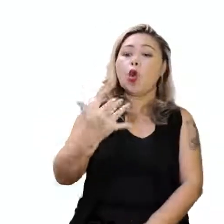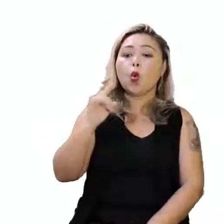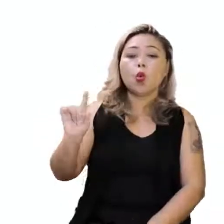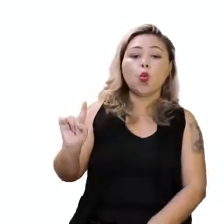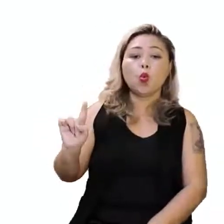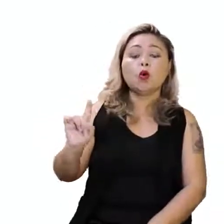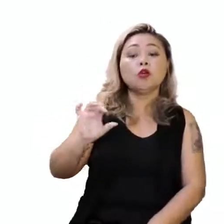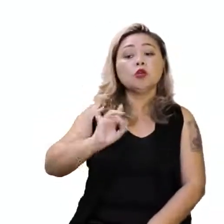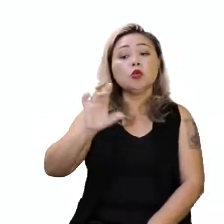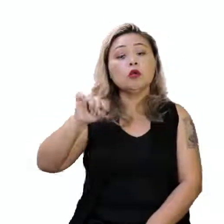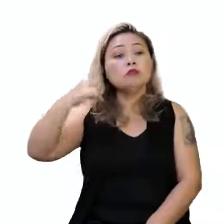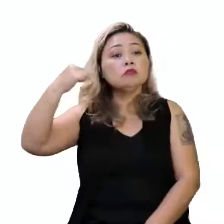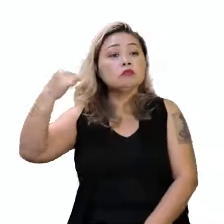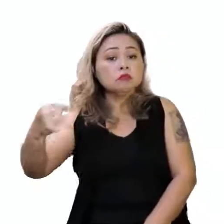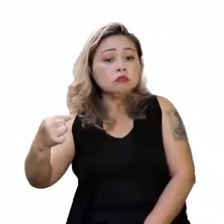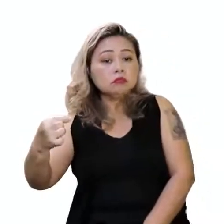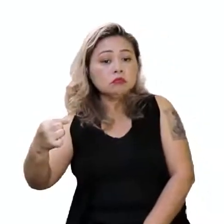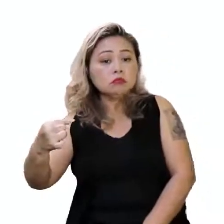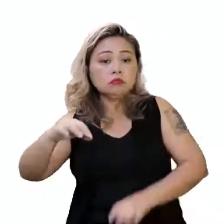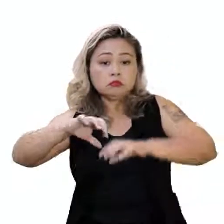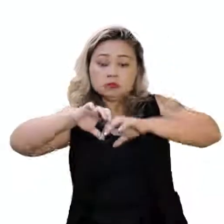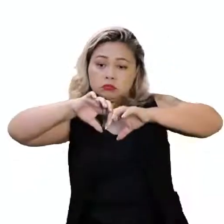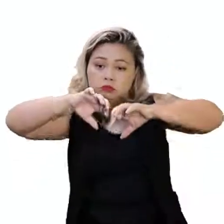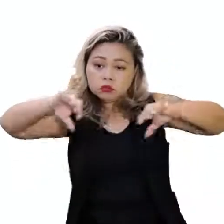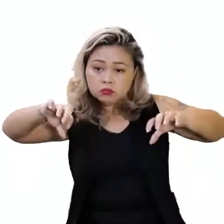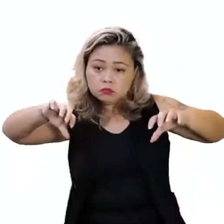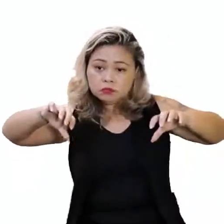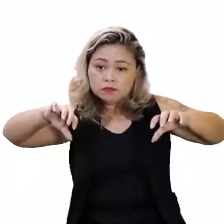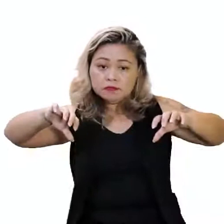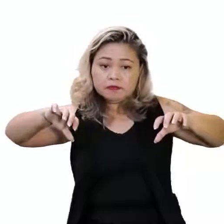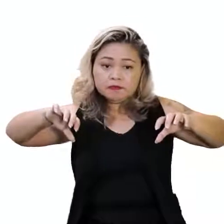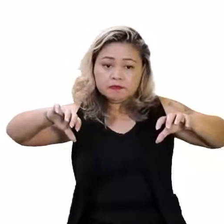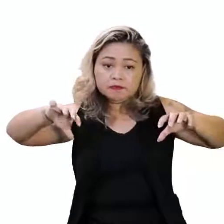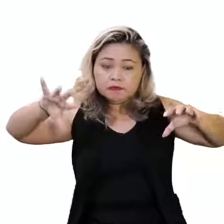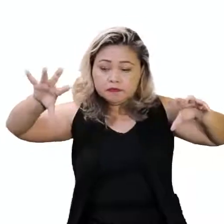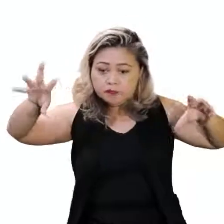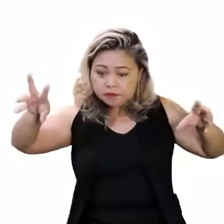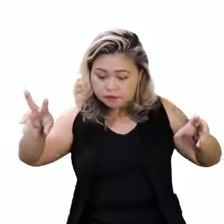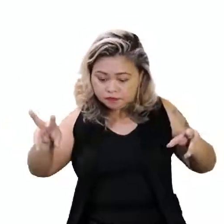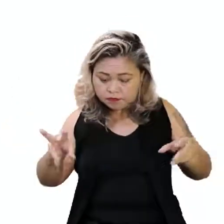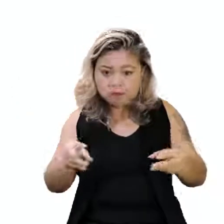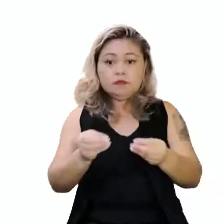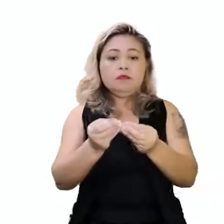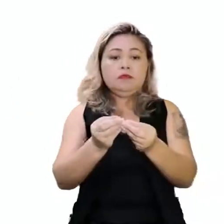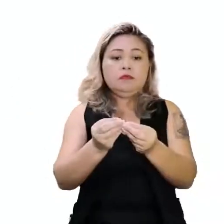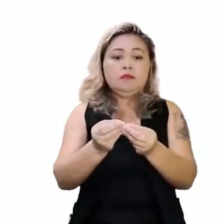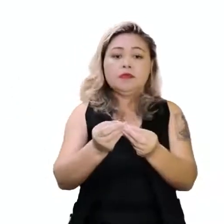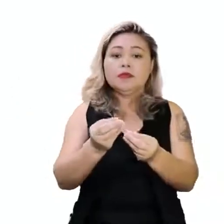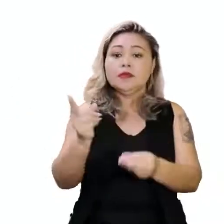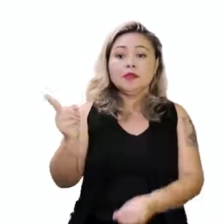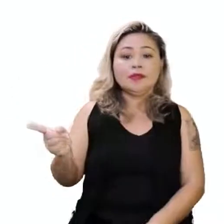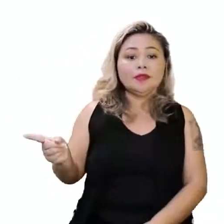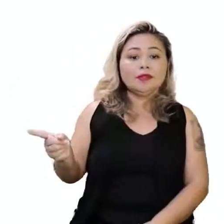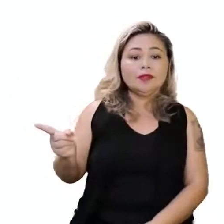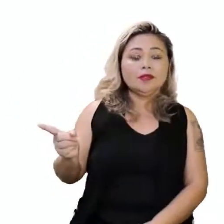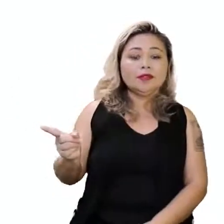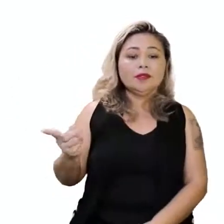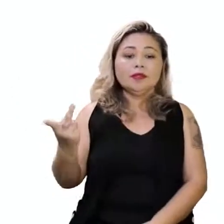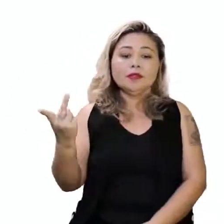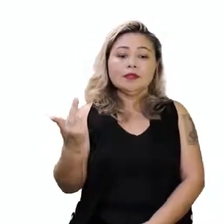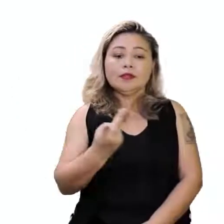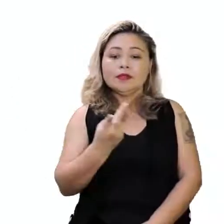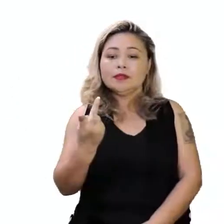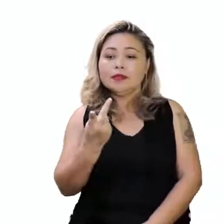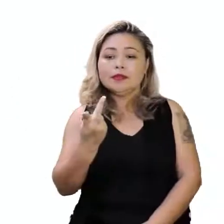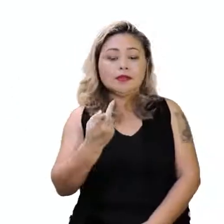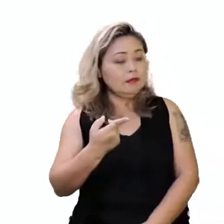delas, só que depois que rompeu esse isolamento aqui, mesmo que eles se unam, olha só, eles vão